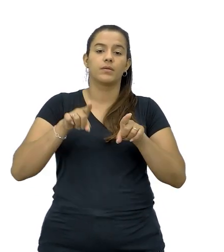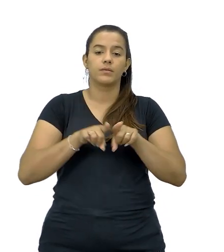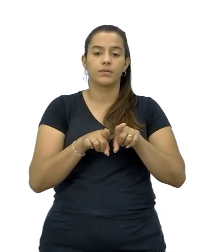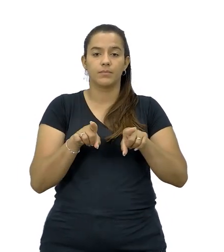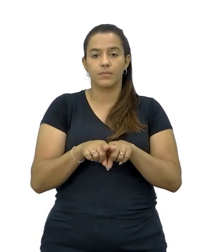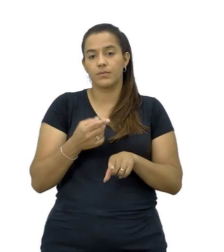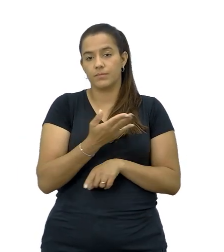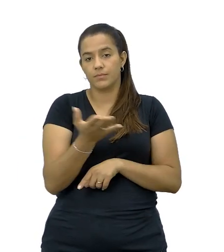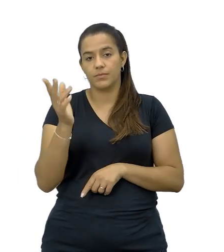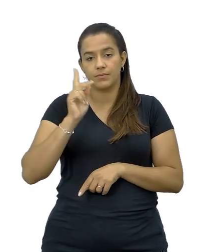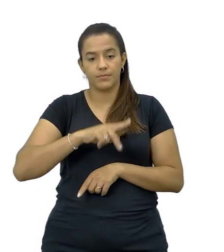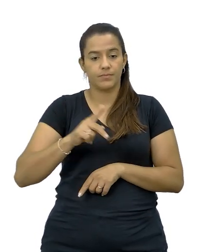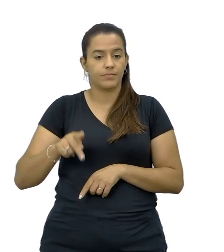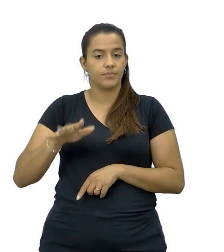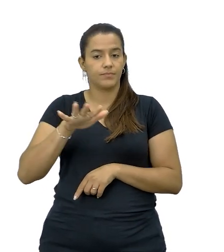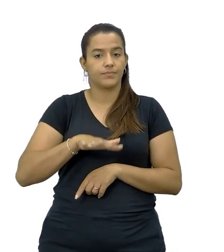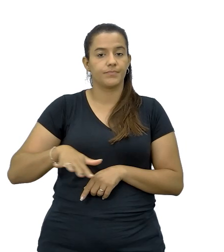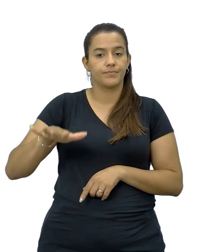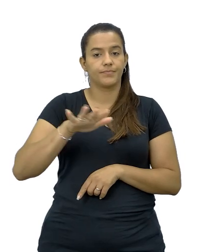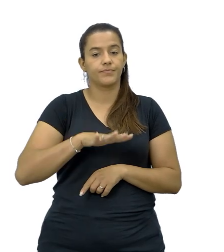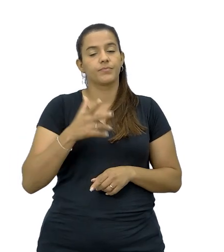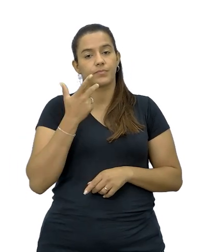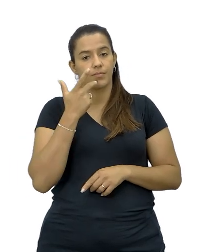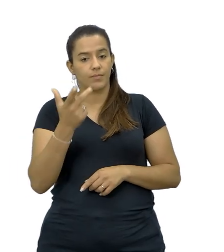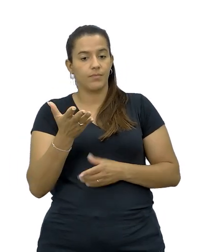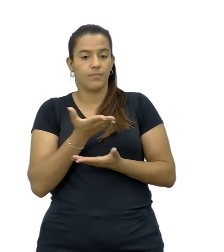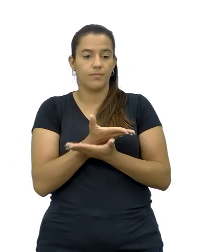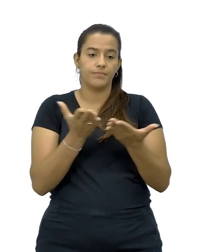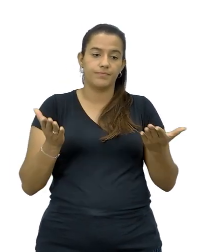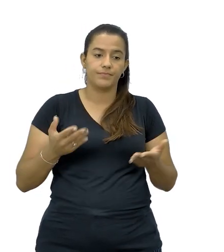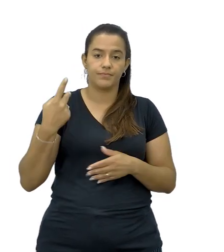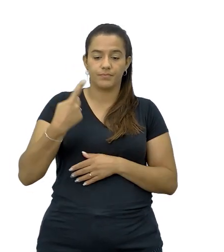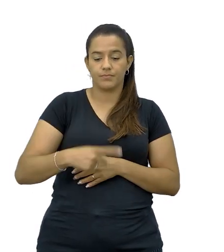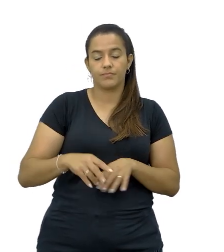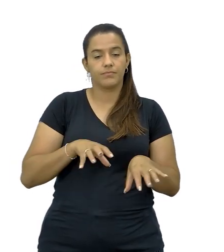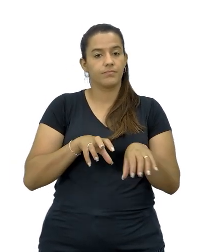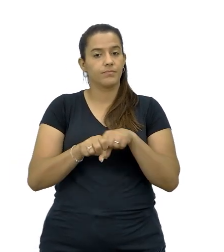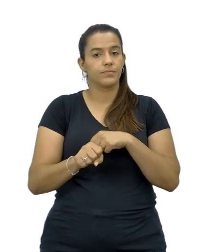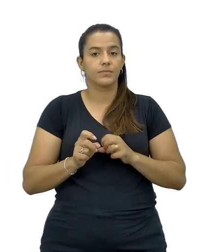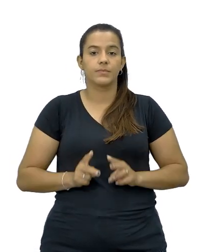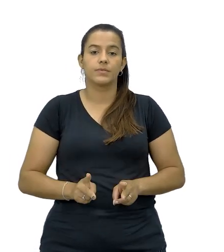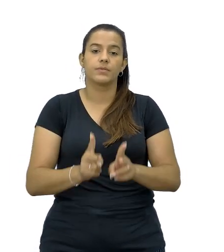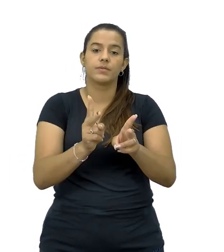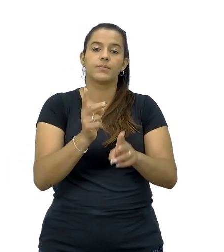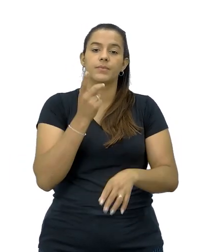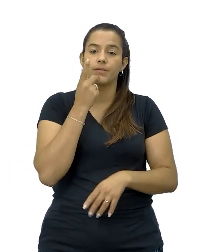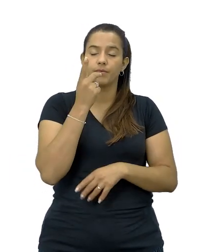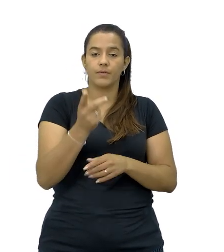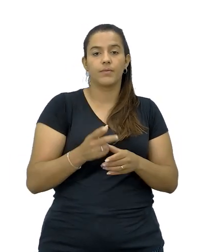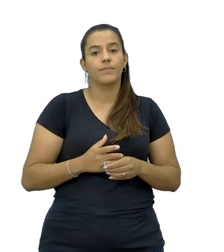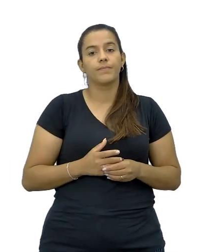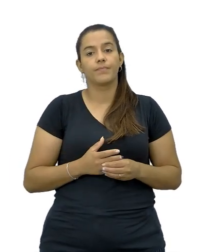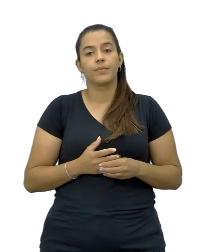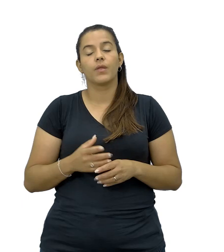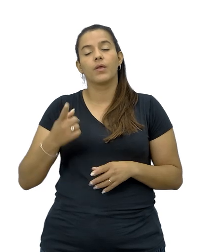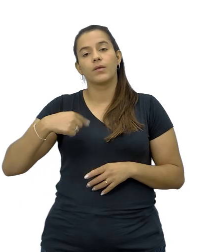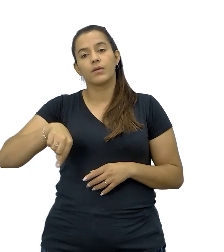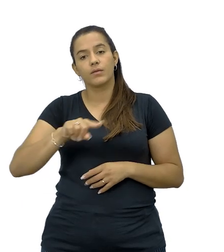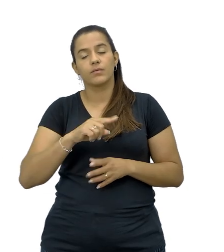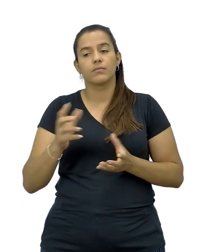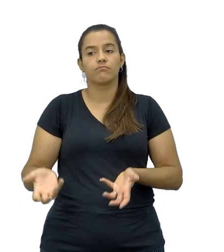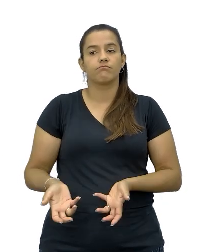que têm falado aqui para vocês nessas formações, eles têm sempre colocado essa